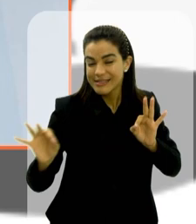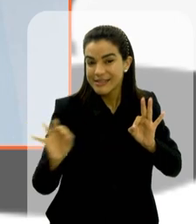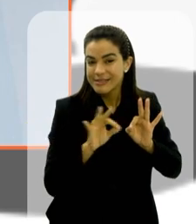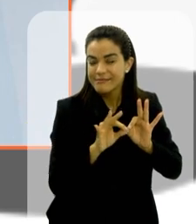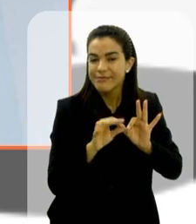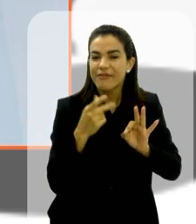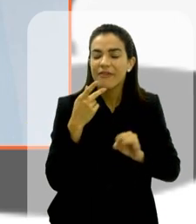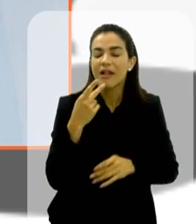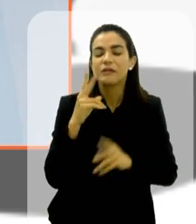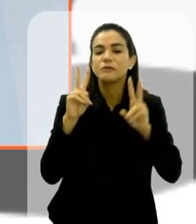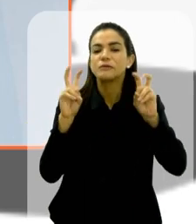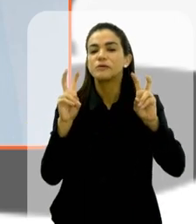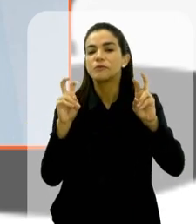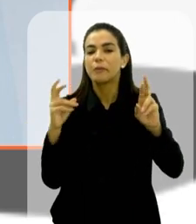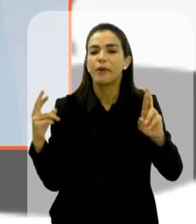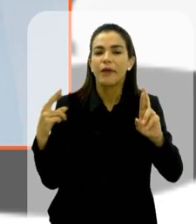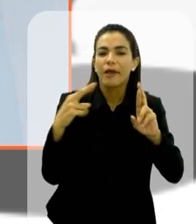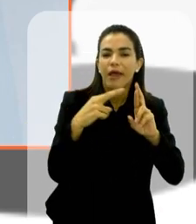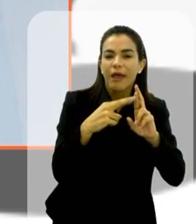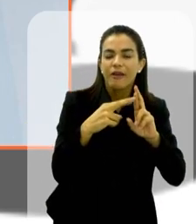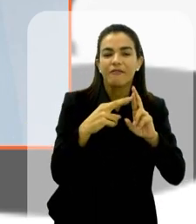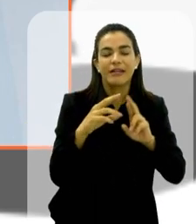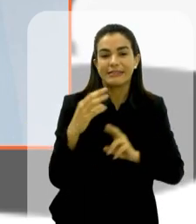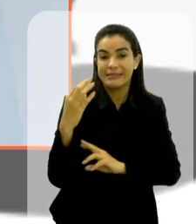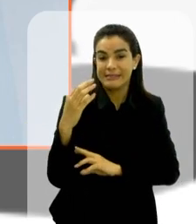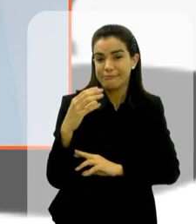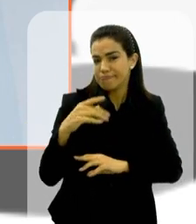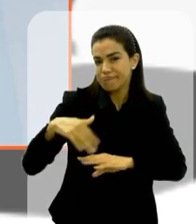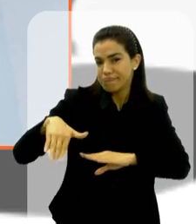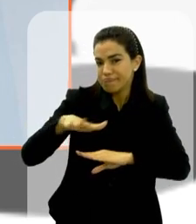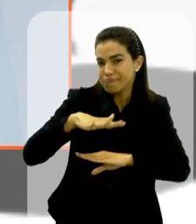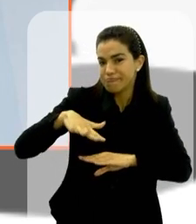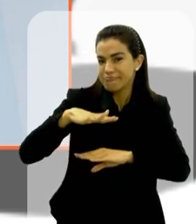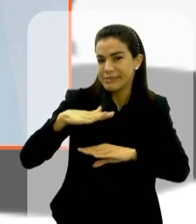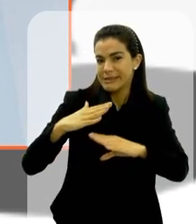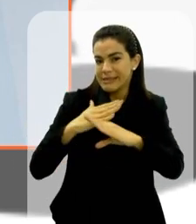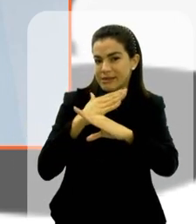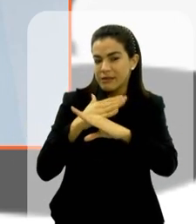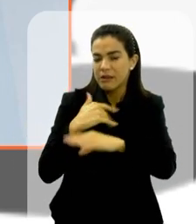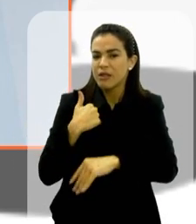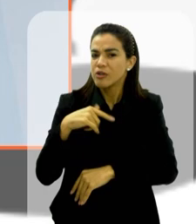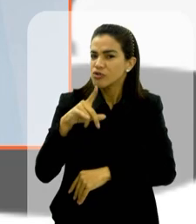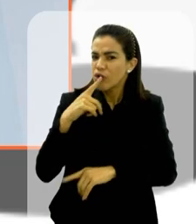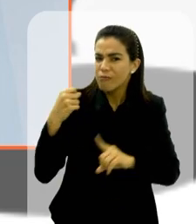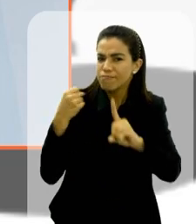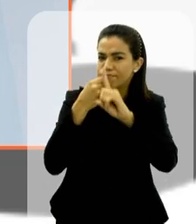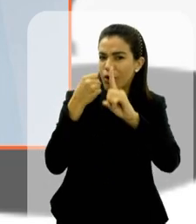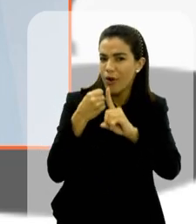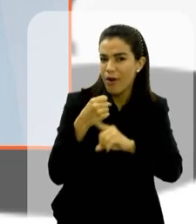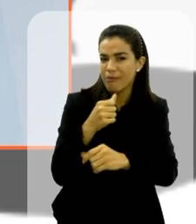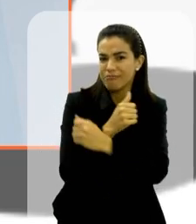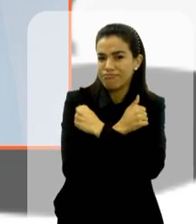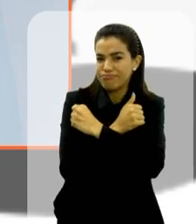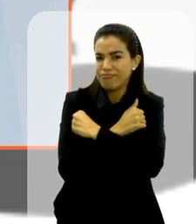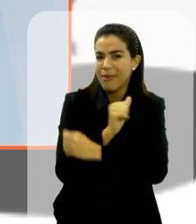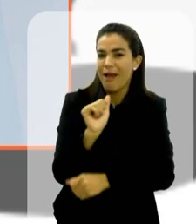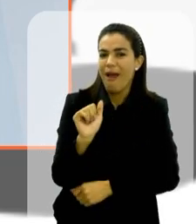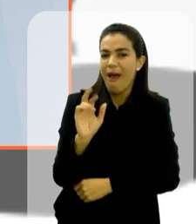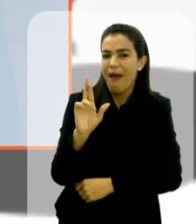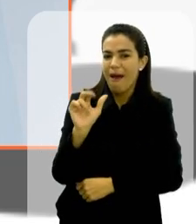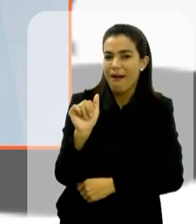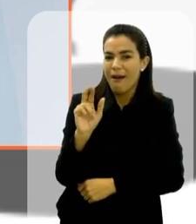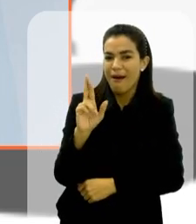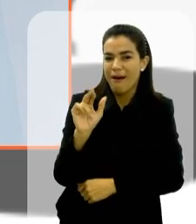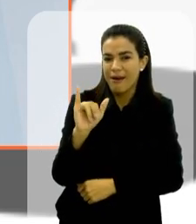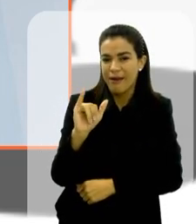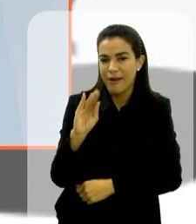uma referência da sua cidade, só se ouve falar historicamente do Araribóia. A que